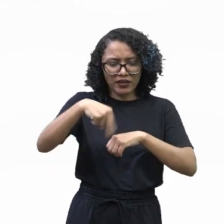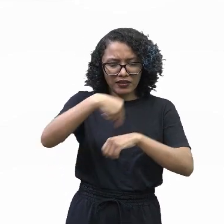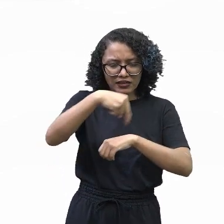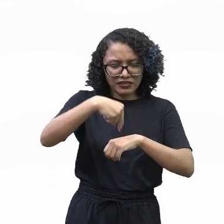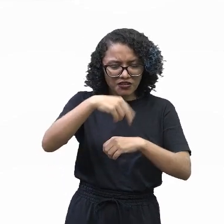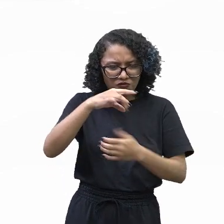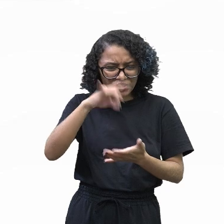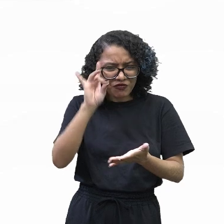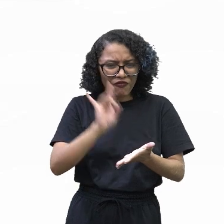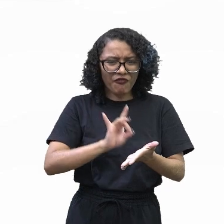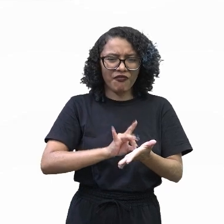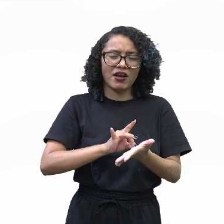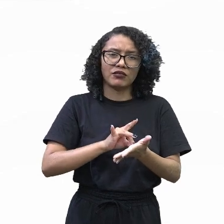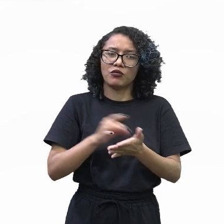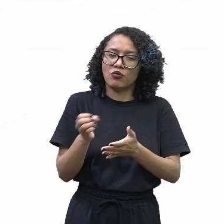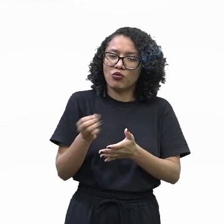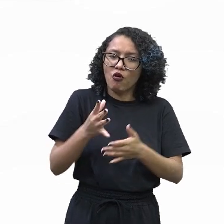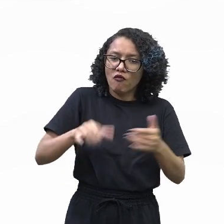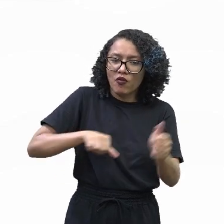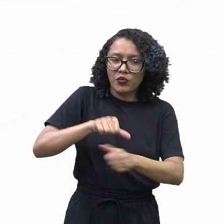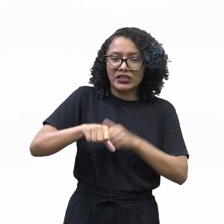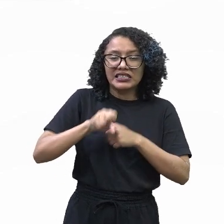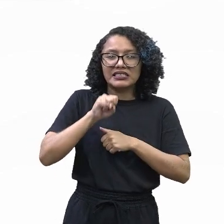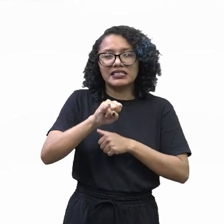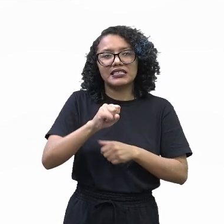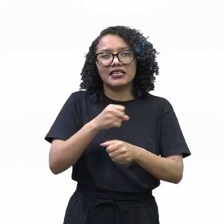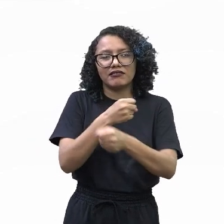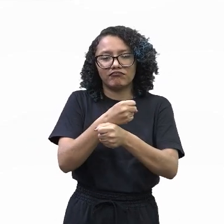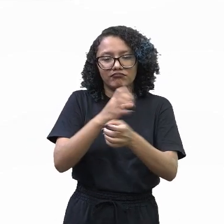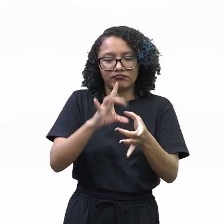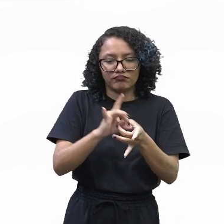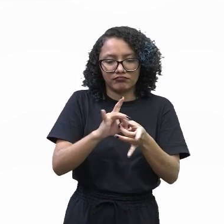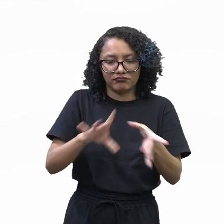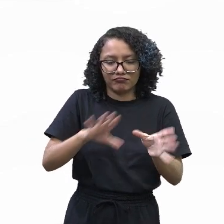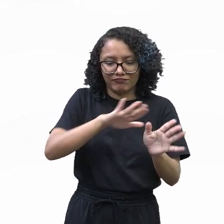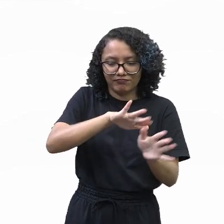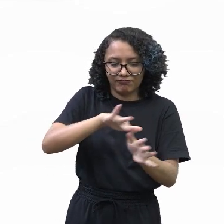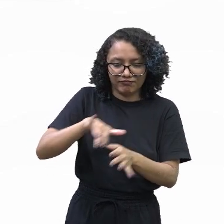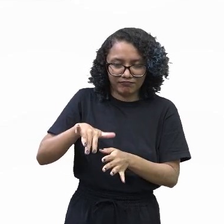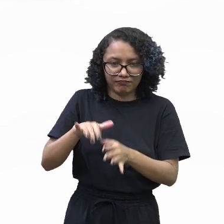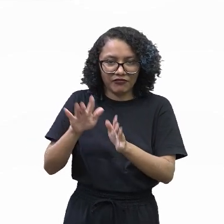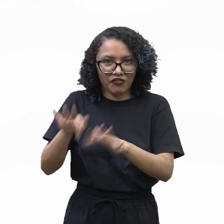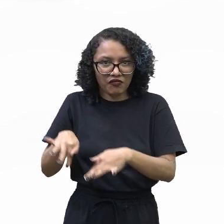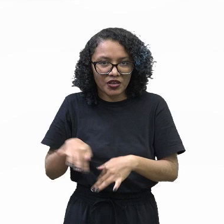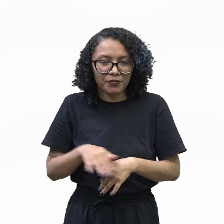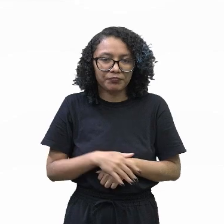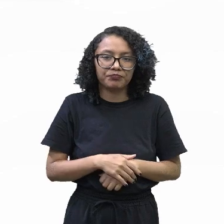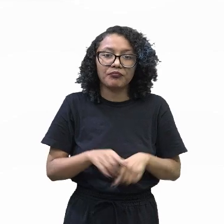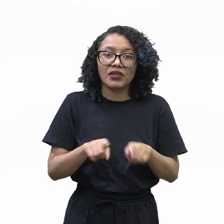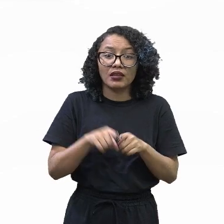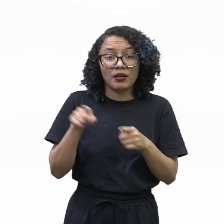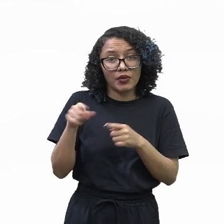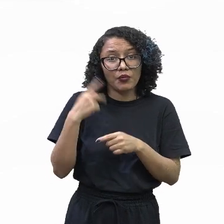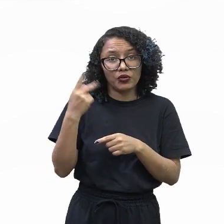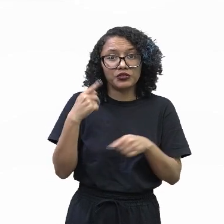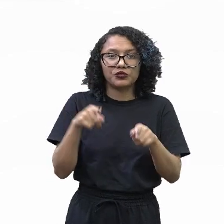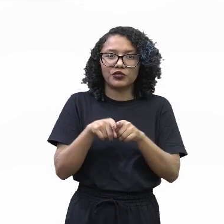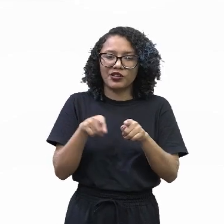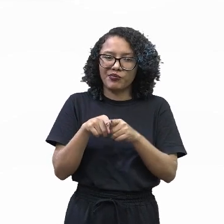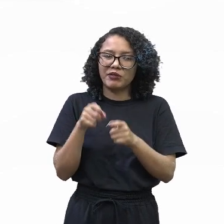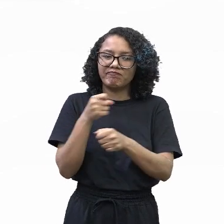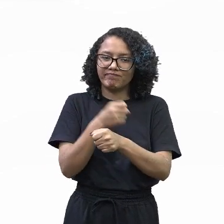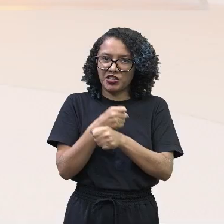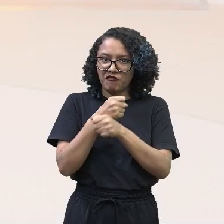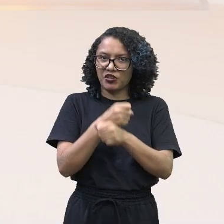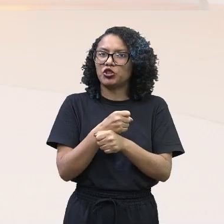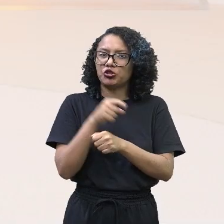livrar da escravidão. O Joaquim Nabuco, ele era um político e ele também era um defensor árduo, para